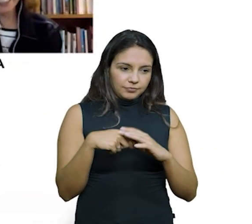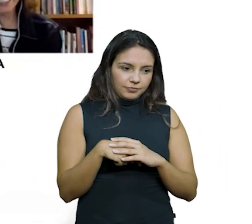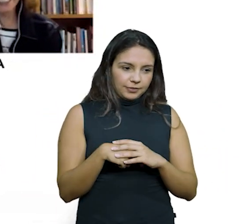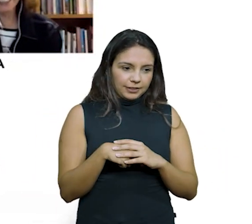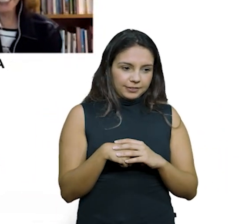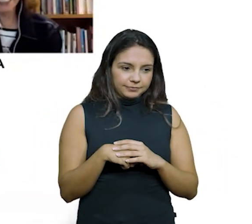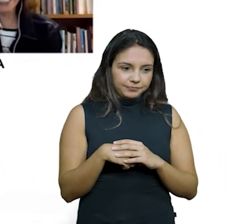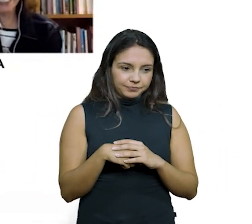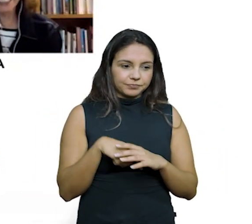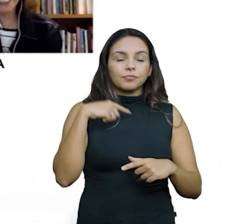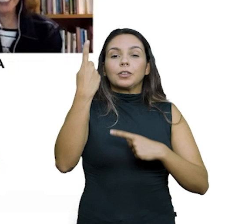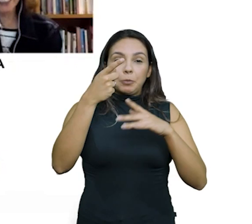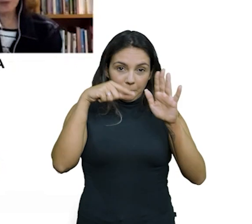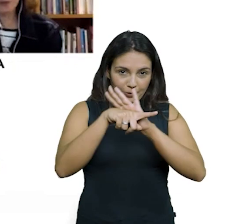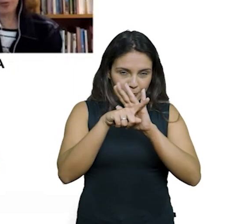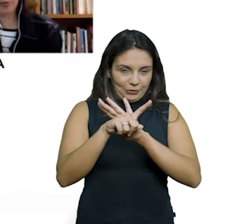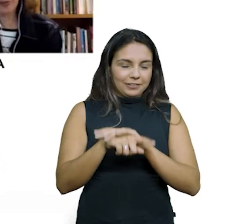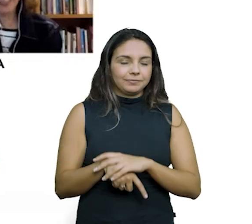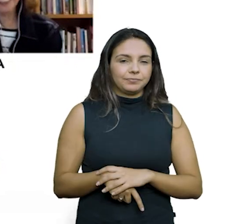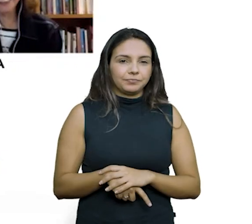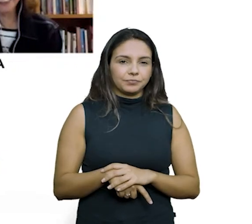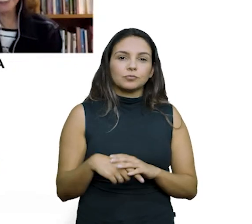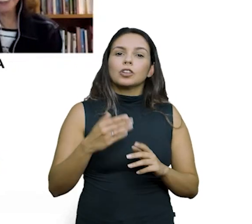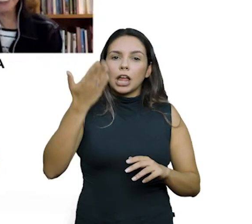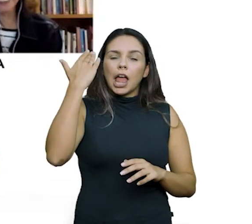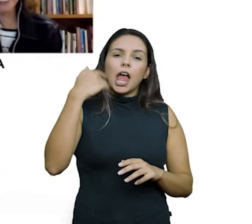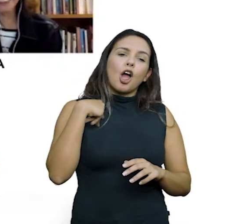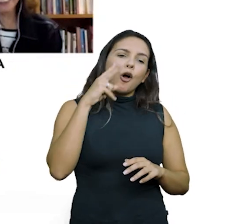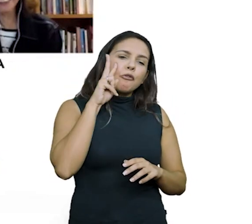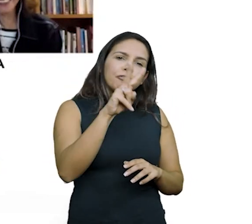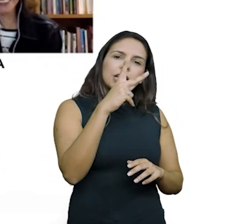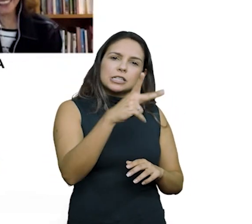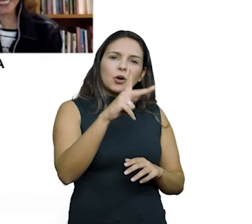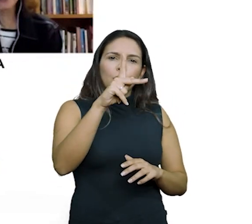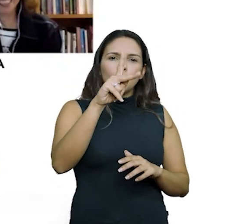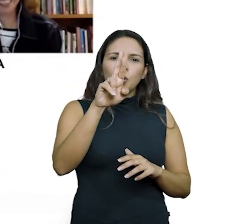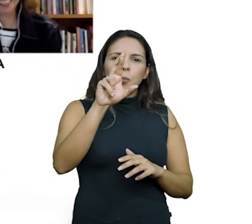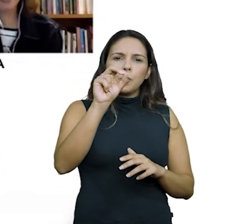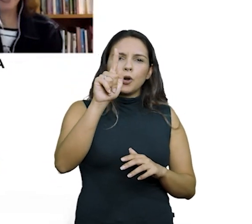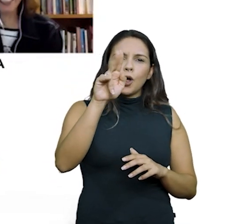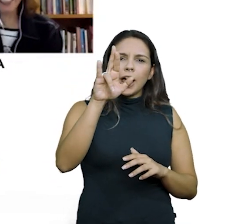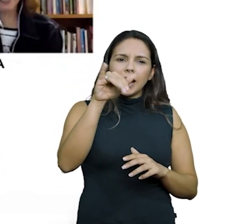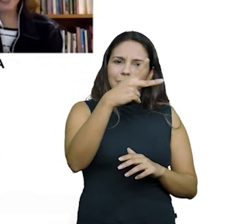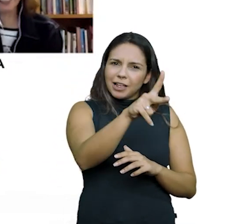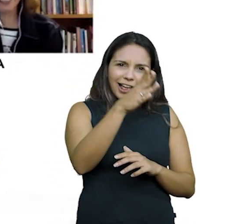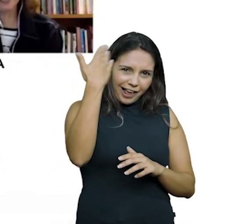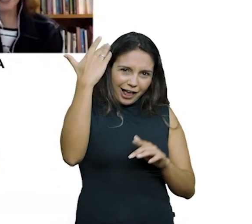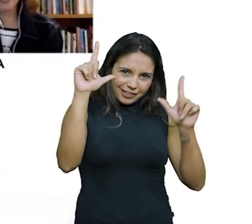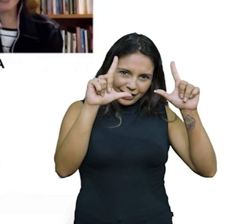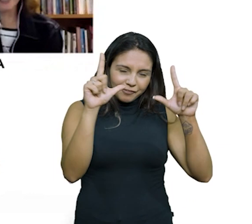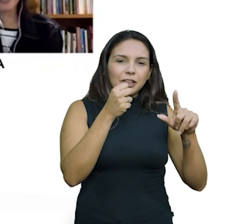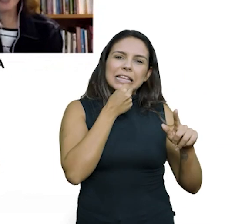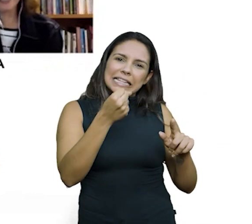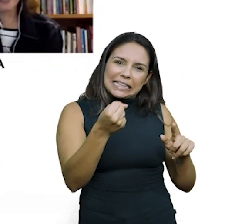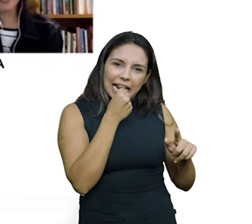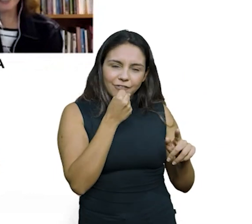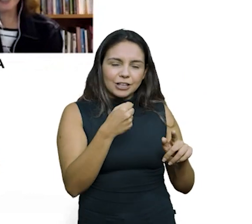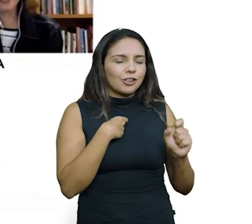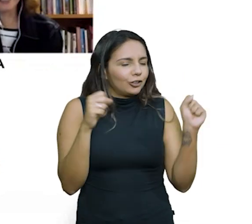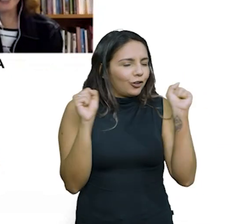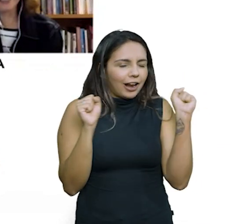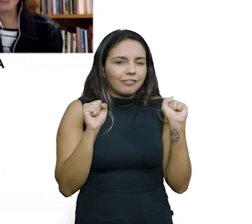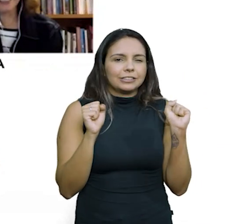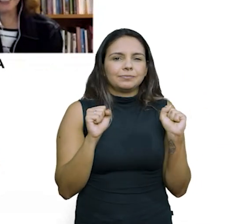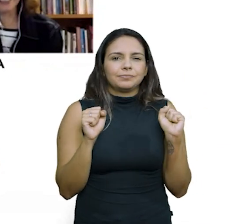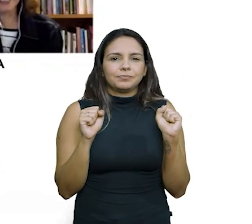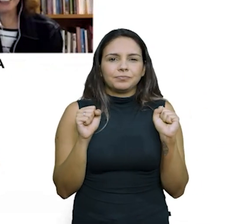Afonso também, mas tudo bem. Eu via muito o seu programa, adorava as suas entrevistas. E eu vi uma vez, eu não lembro aonde,